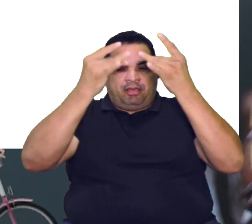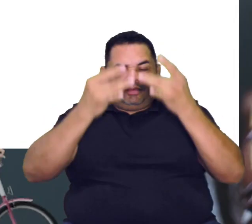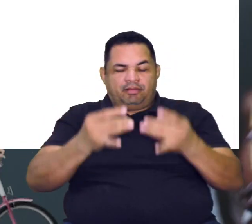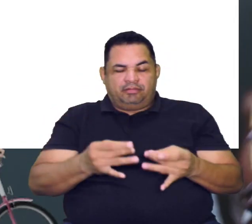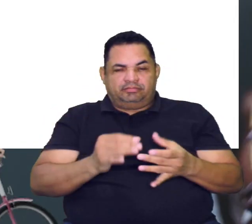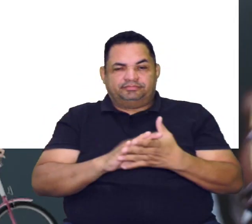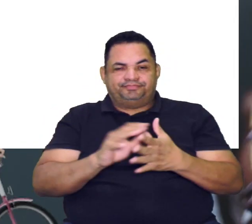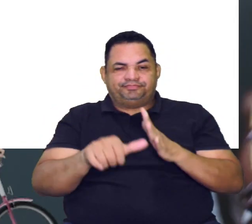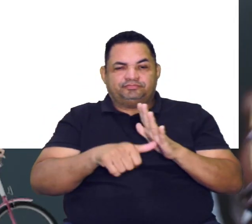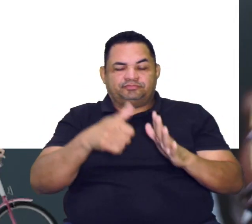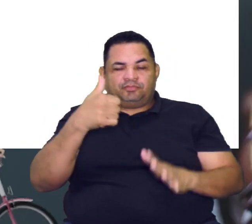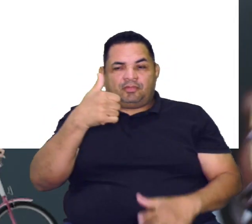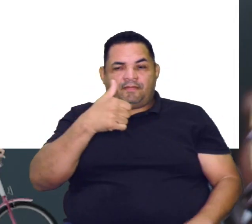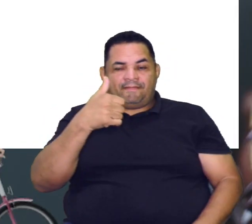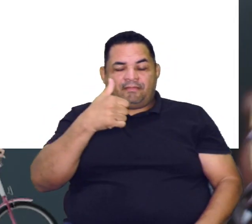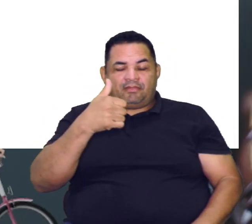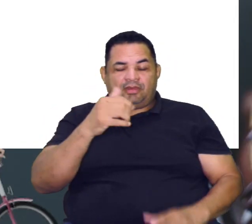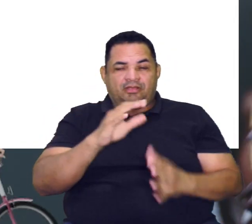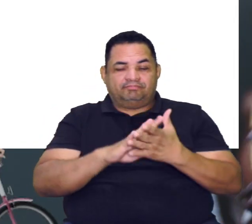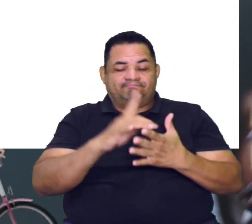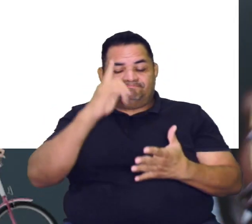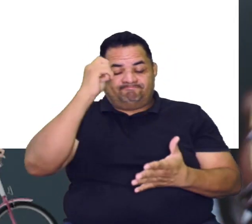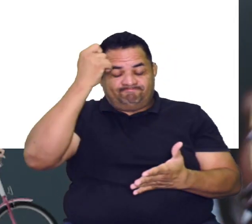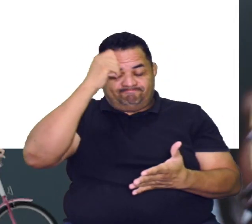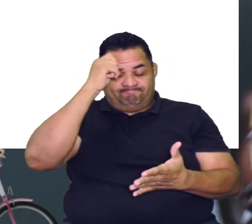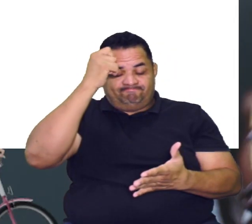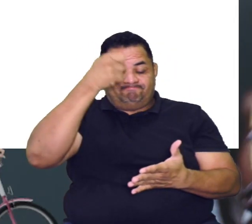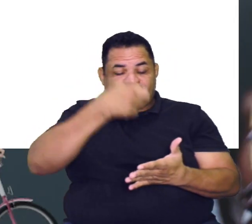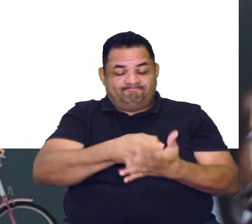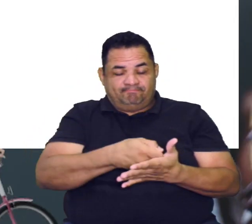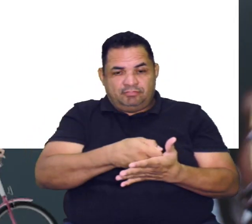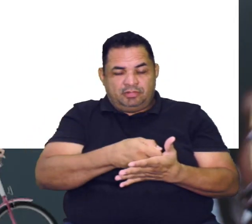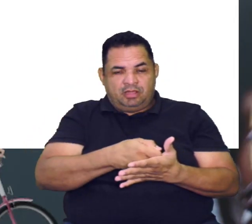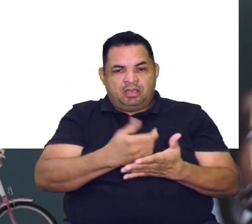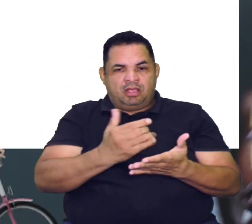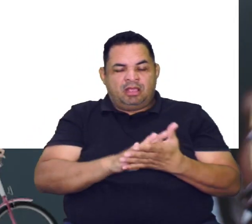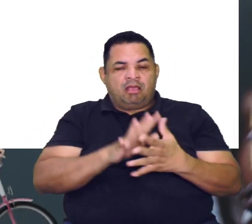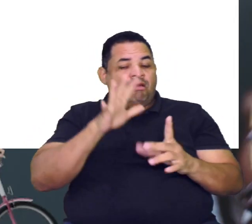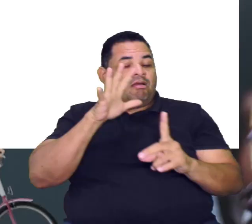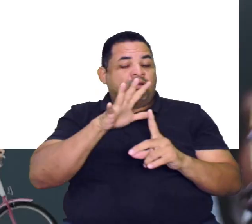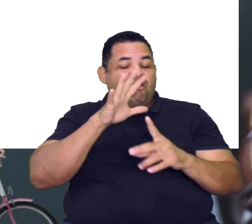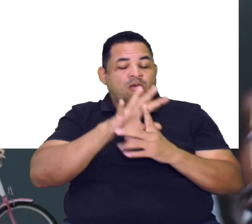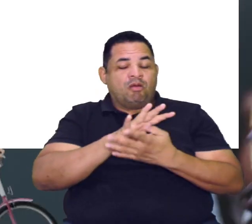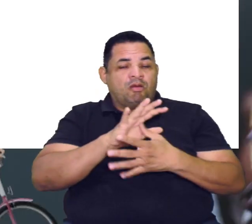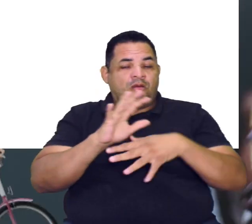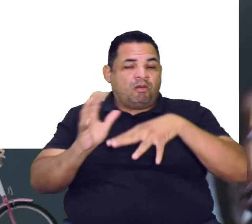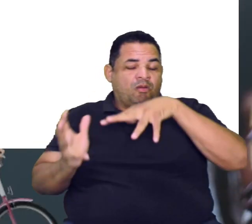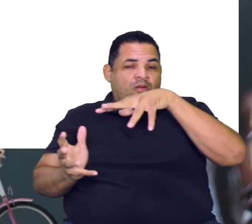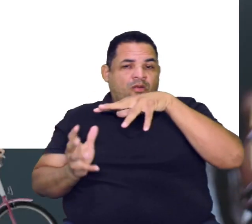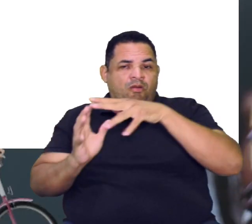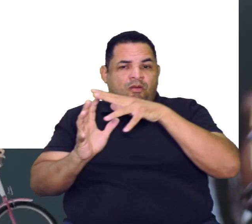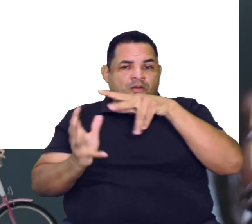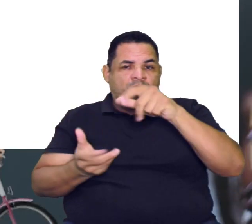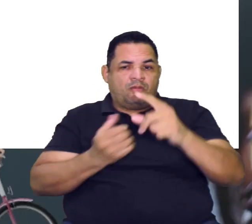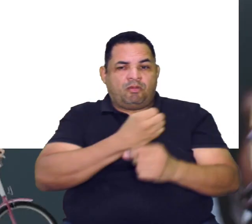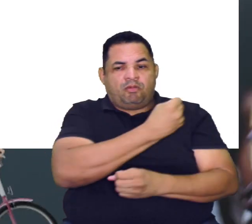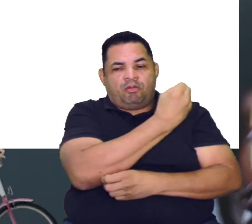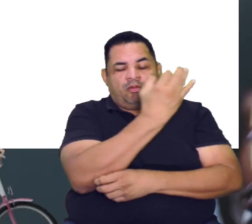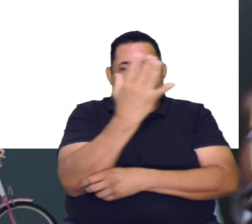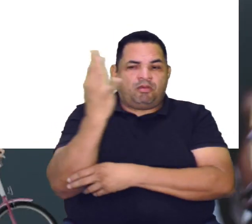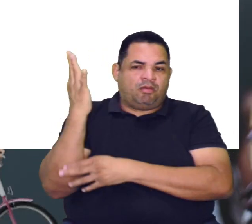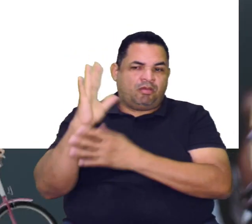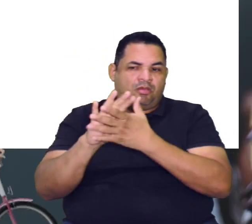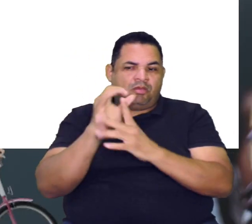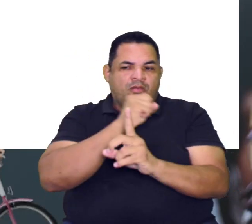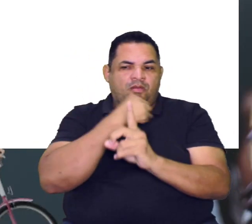O primeiro, eu tenho que buscar uma tomada de decisão que considere aí o impacto ambiental, social e